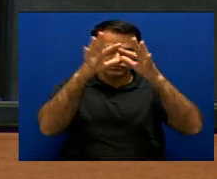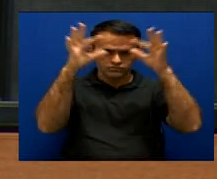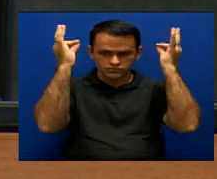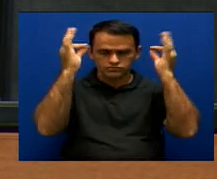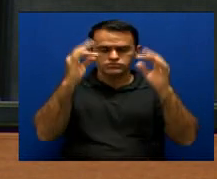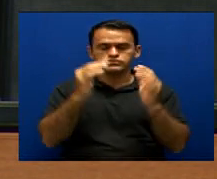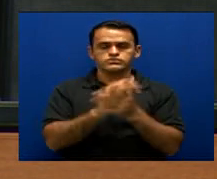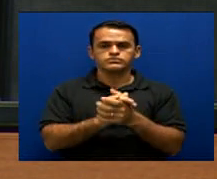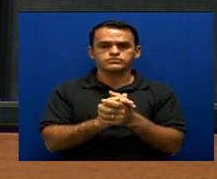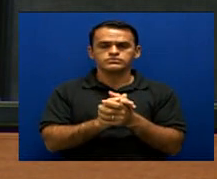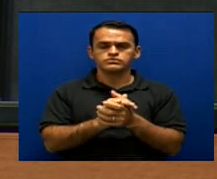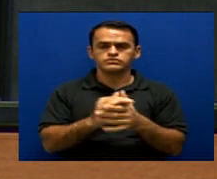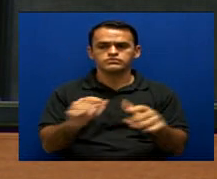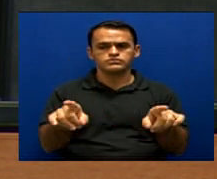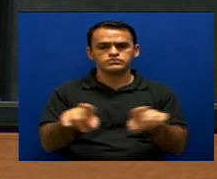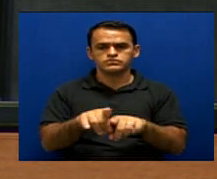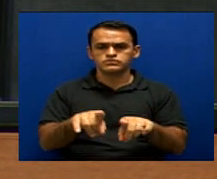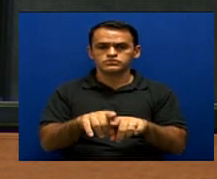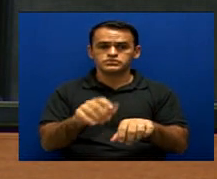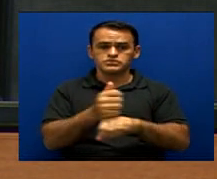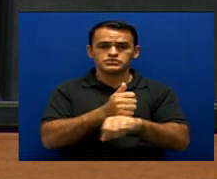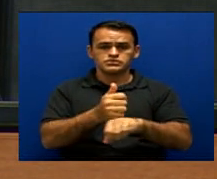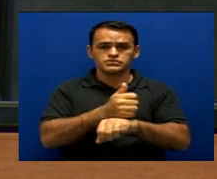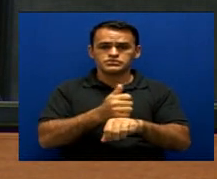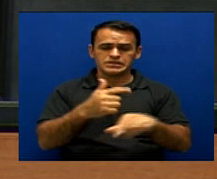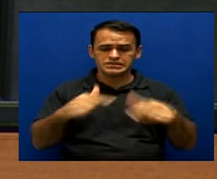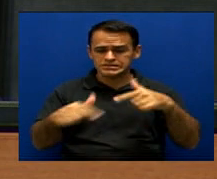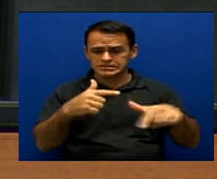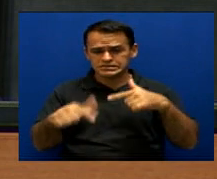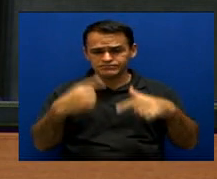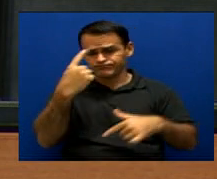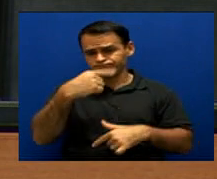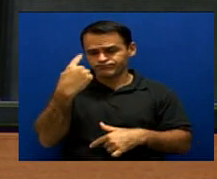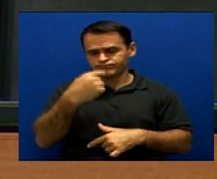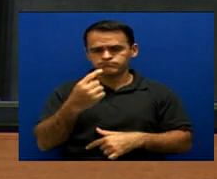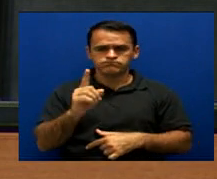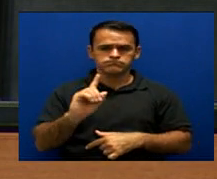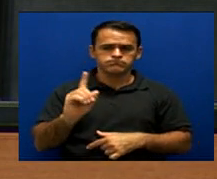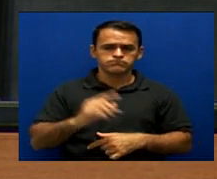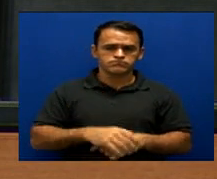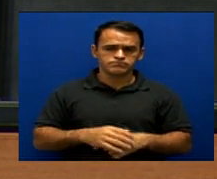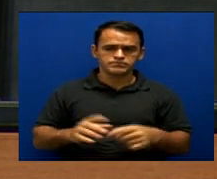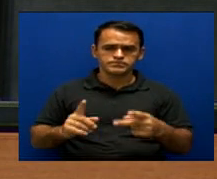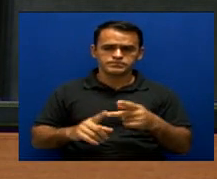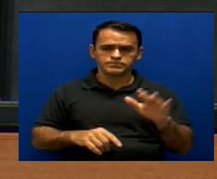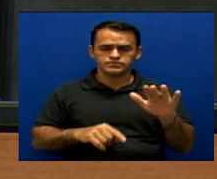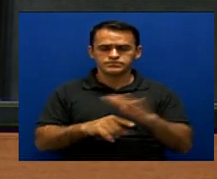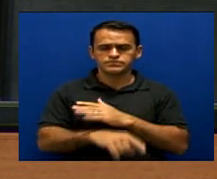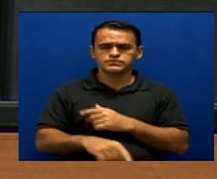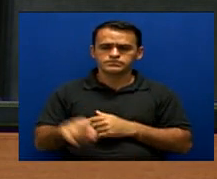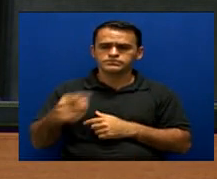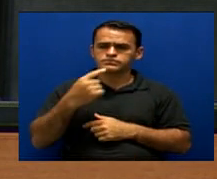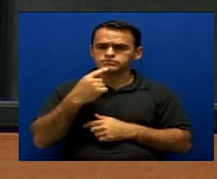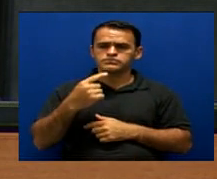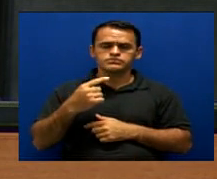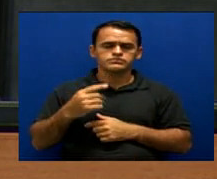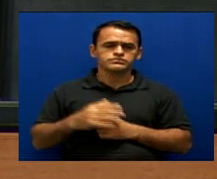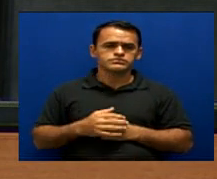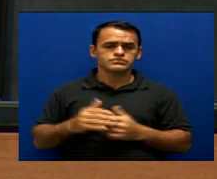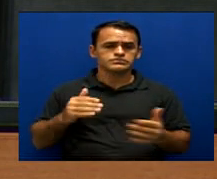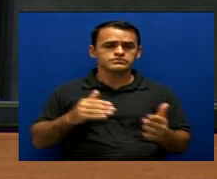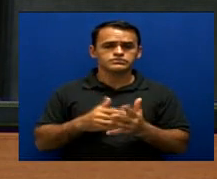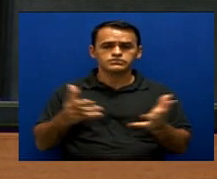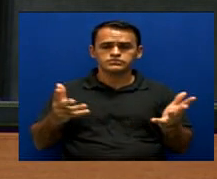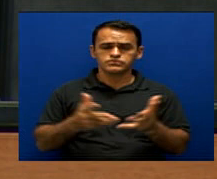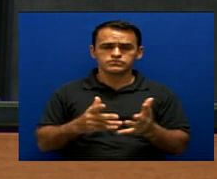sobrecarregados os atuais profissionais e também a segunda pergunta por que até hoje não foram inseridos às